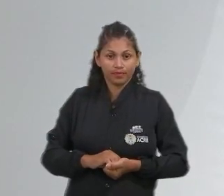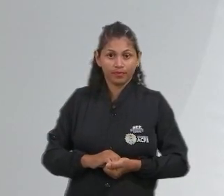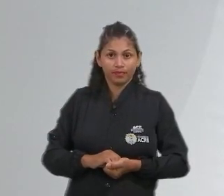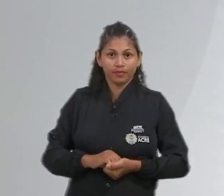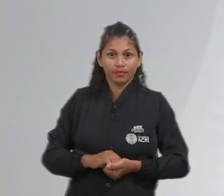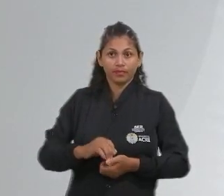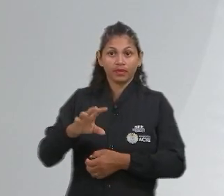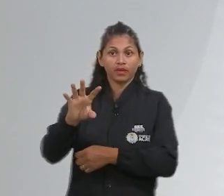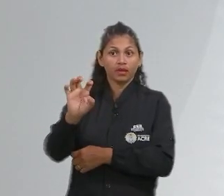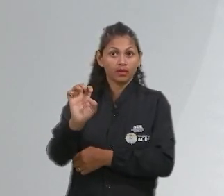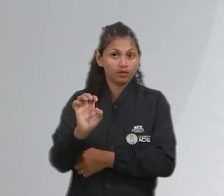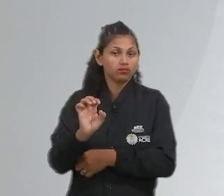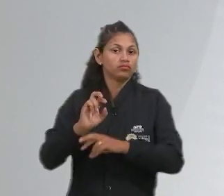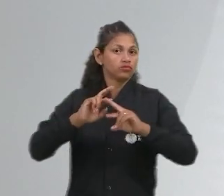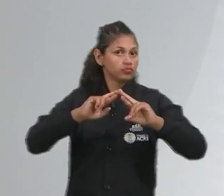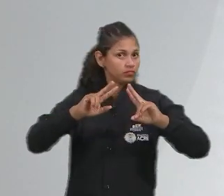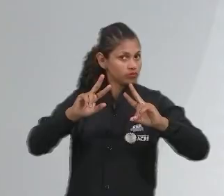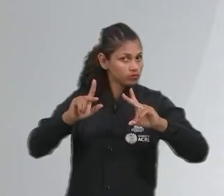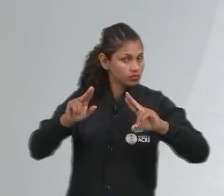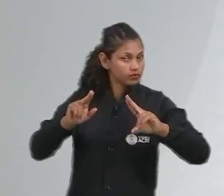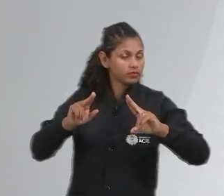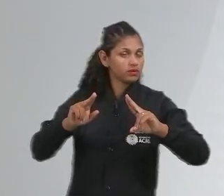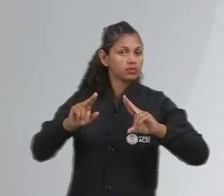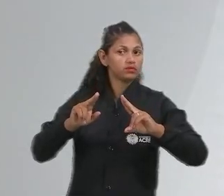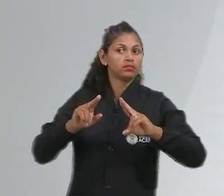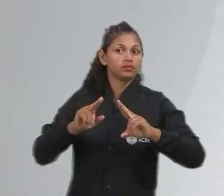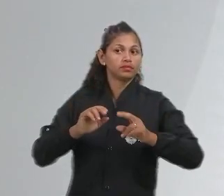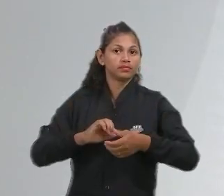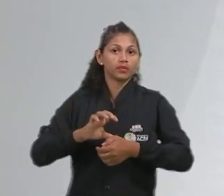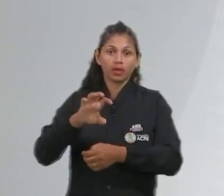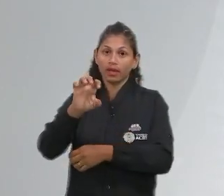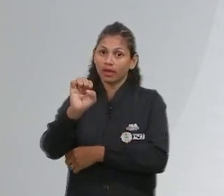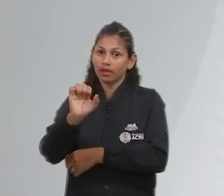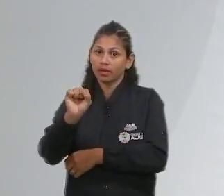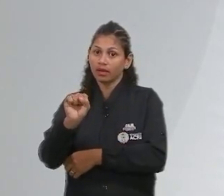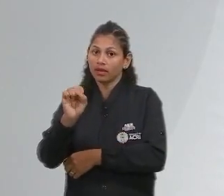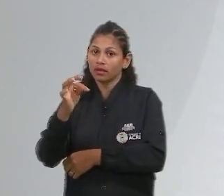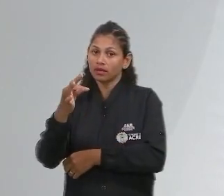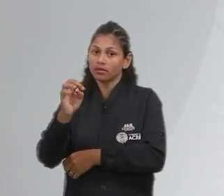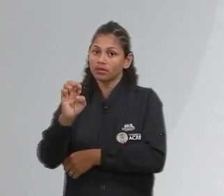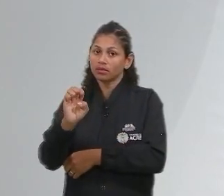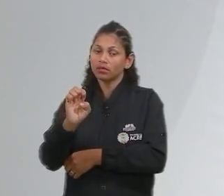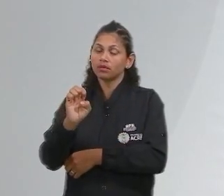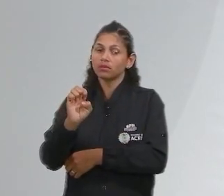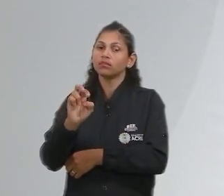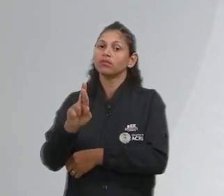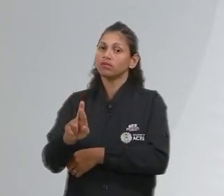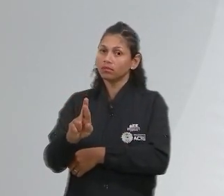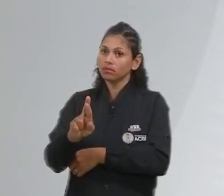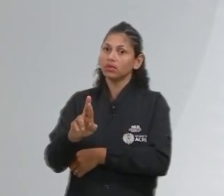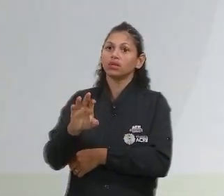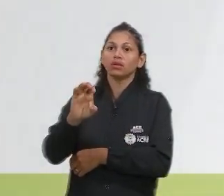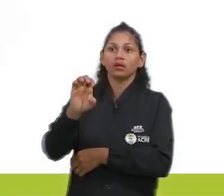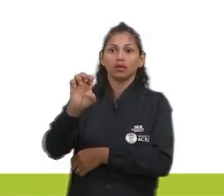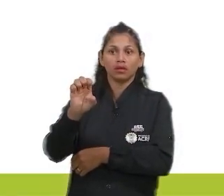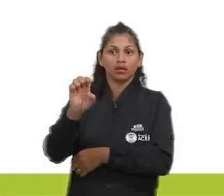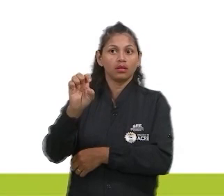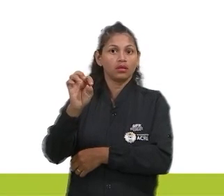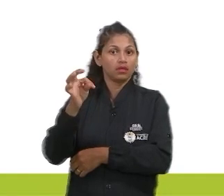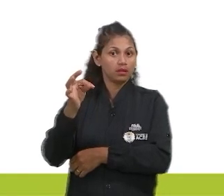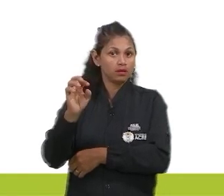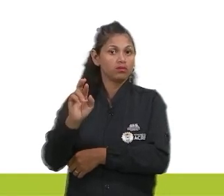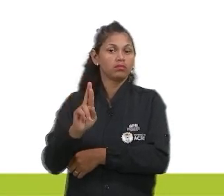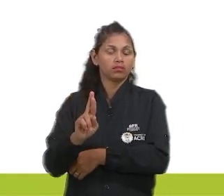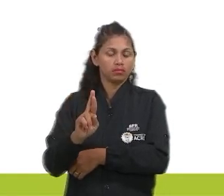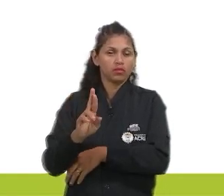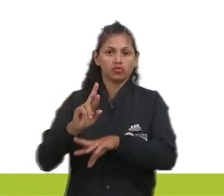ésteres, que são duas funções diferentes e devemos tomar aí um certo cuidado, tá, na hora de analisar. A